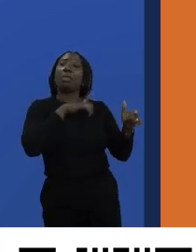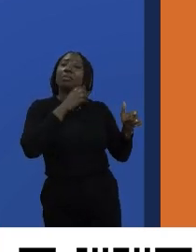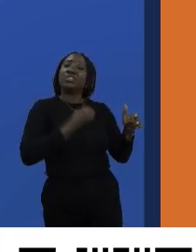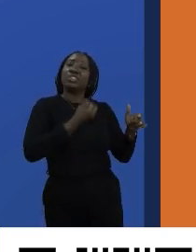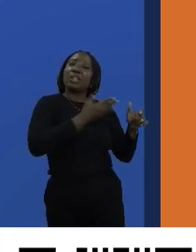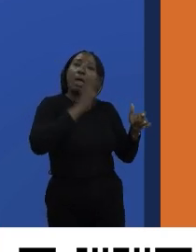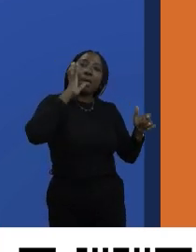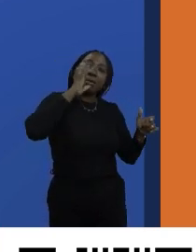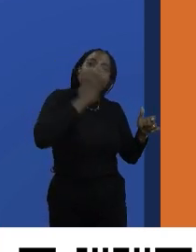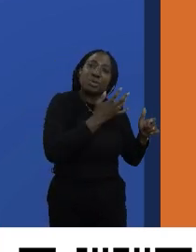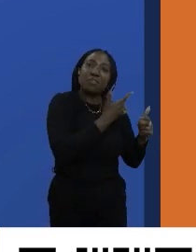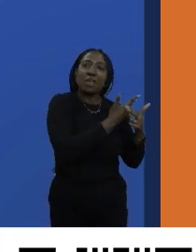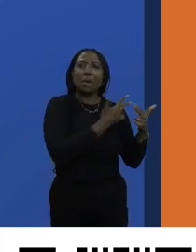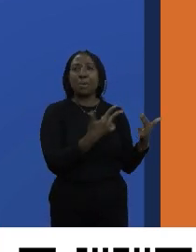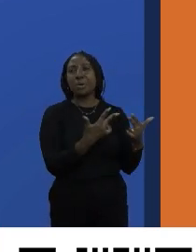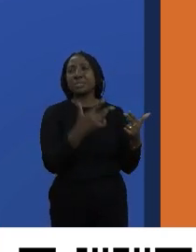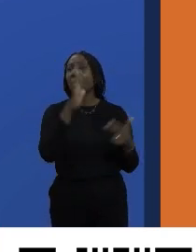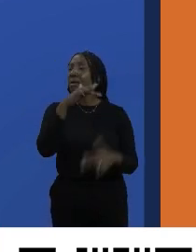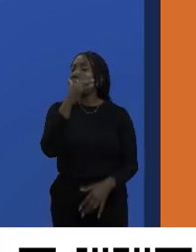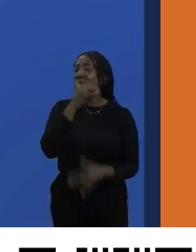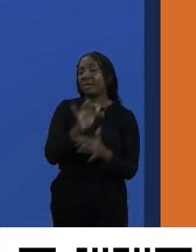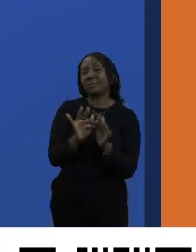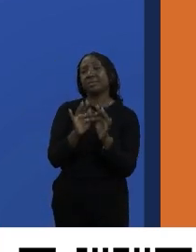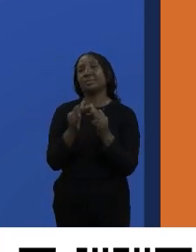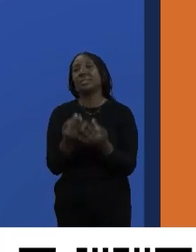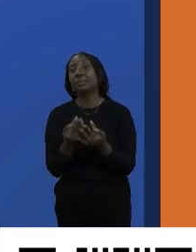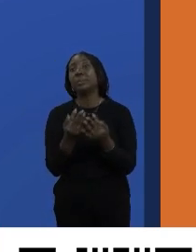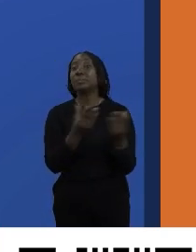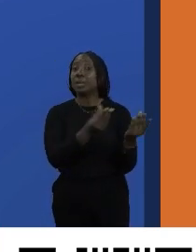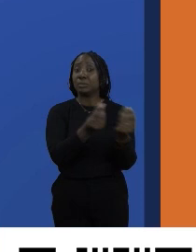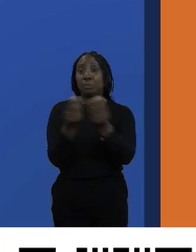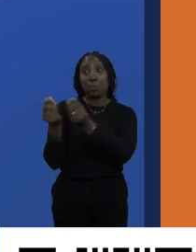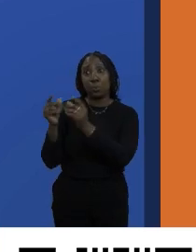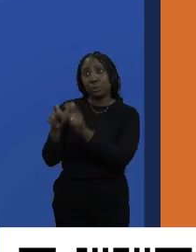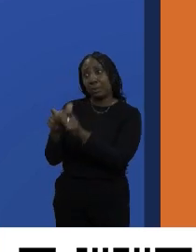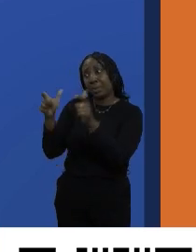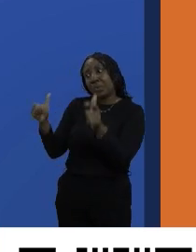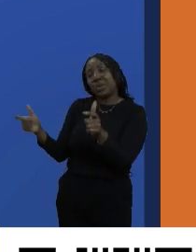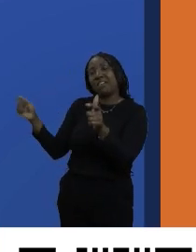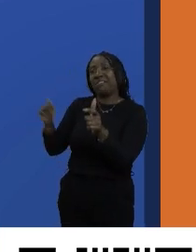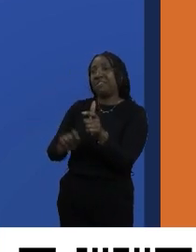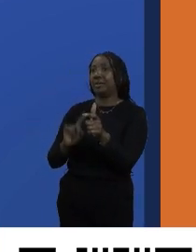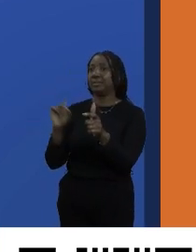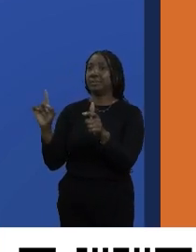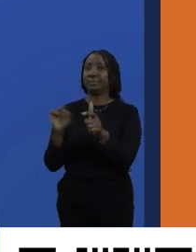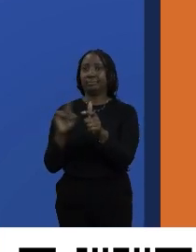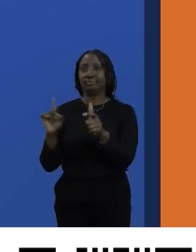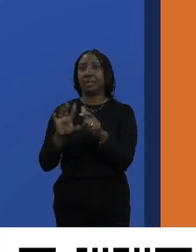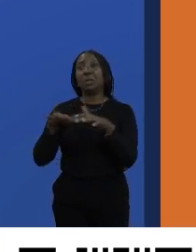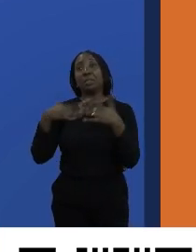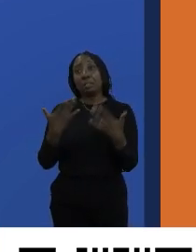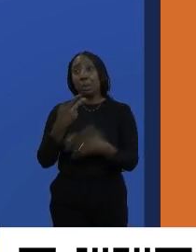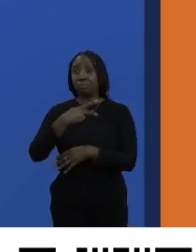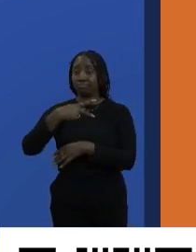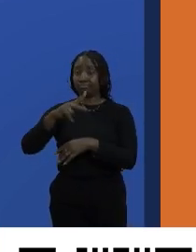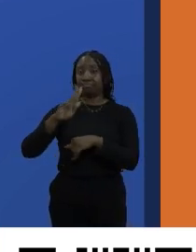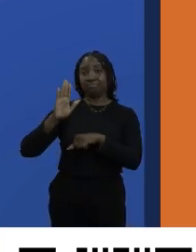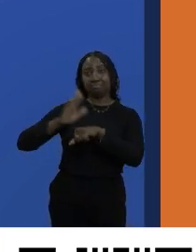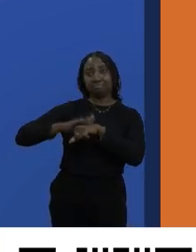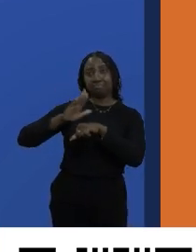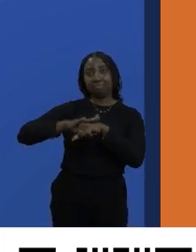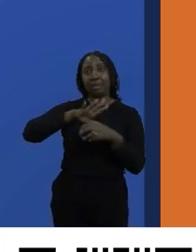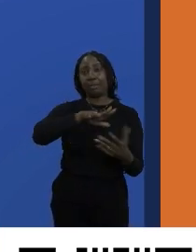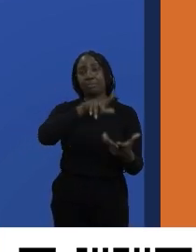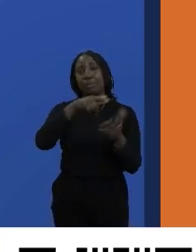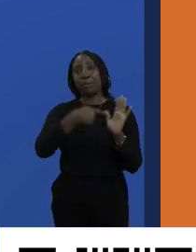do problema? Pô, Giovanni, isso é muito simples, mas um monte de gente não faz isso. Tá? Então, mudem o mindset de vocês. Outra